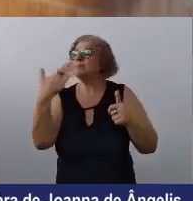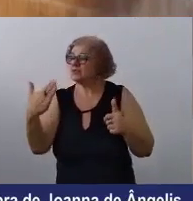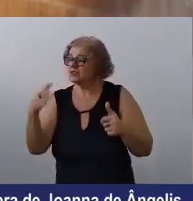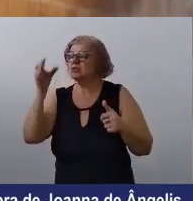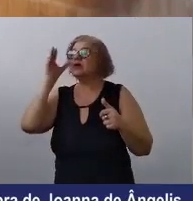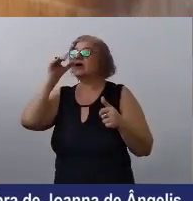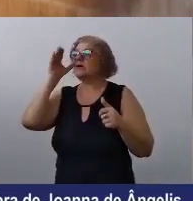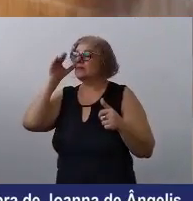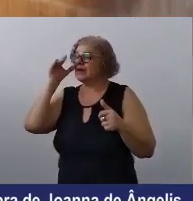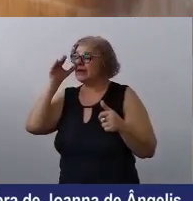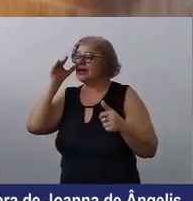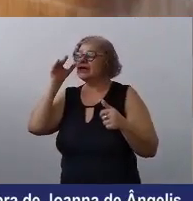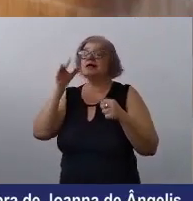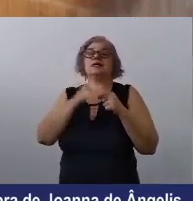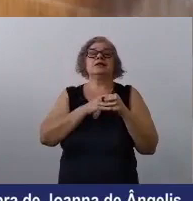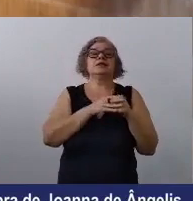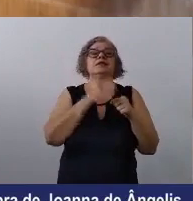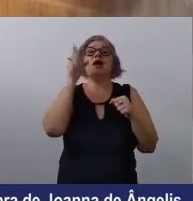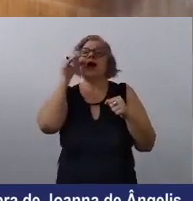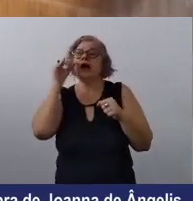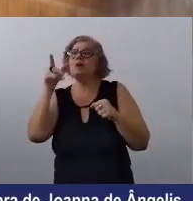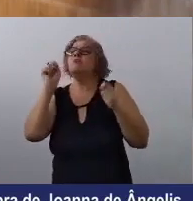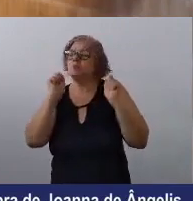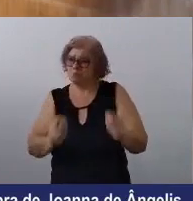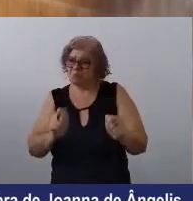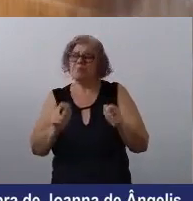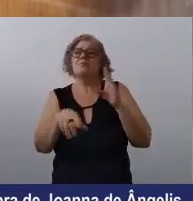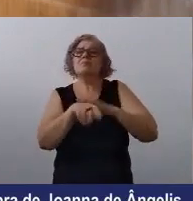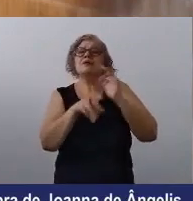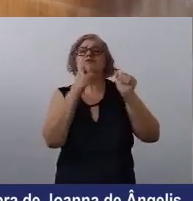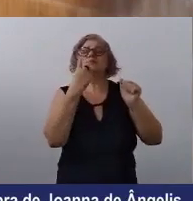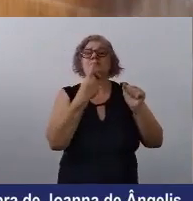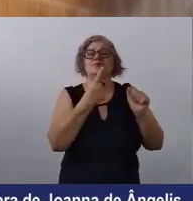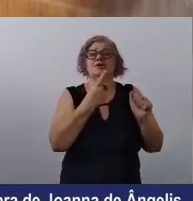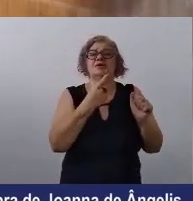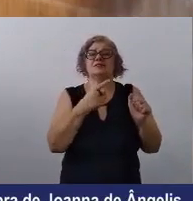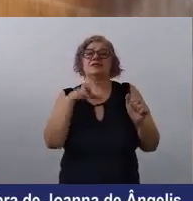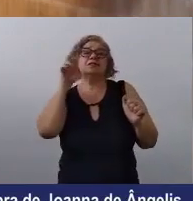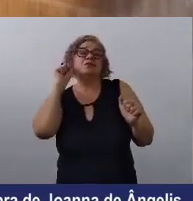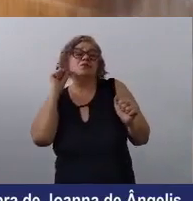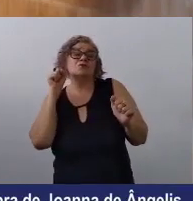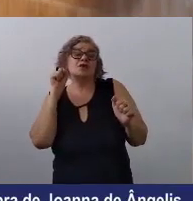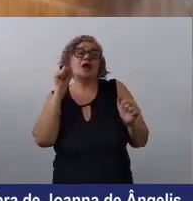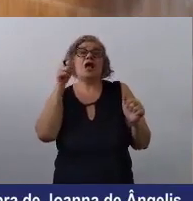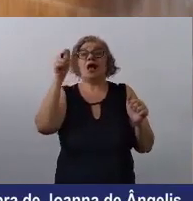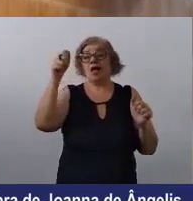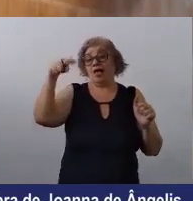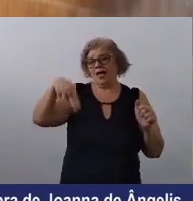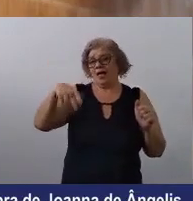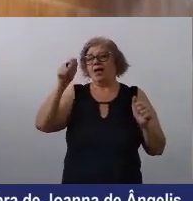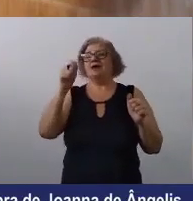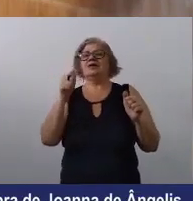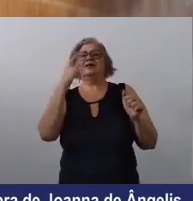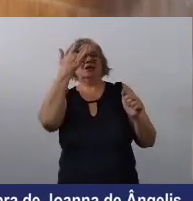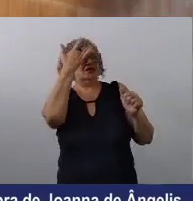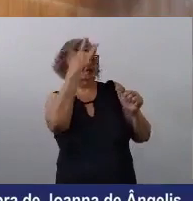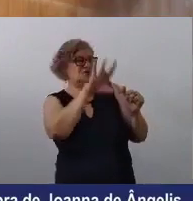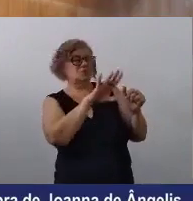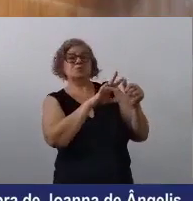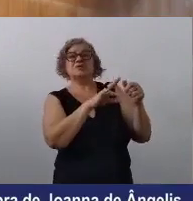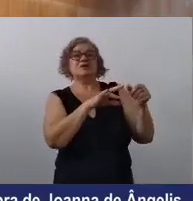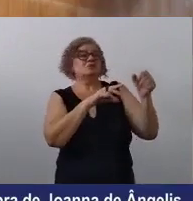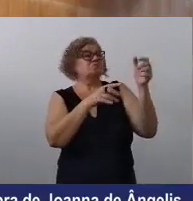constantemente pedindo e perguntando para Ana quando poderia vê-lo mais uma vez, recebendo a resposta de Ana que ela não